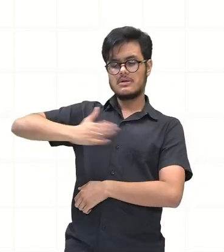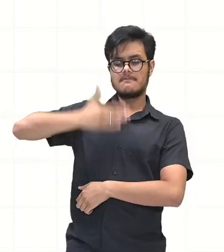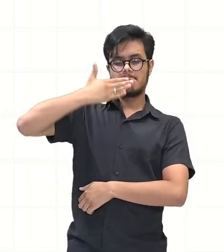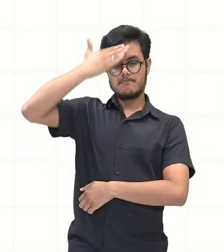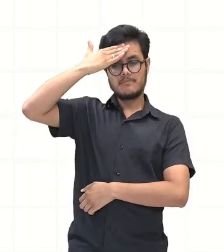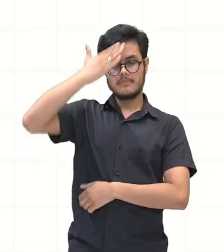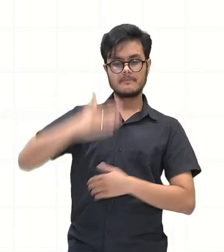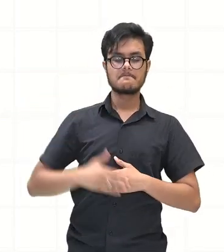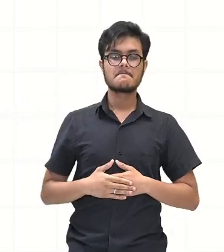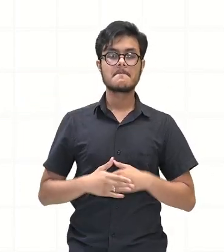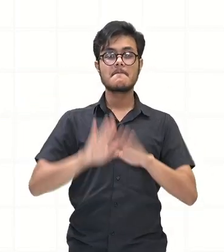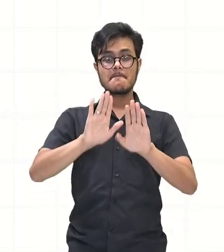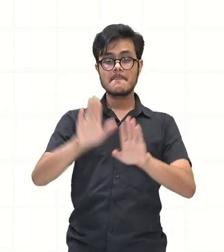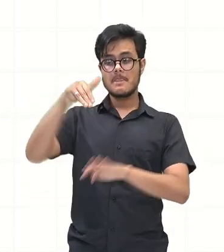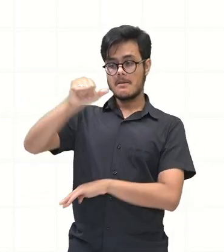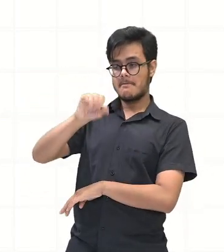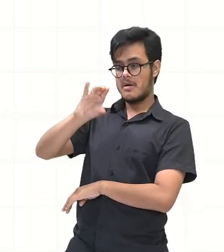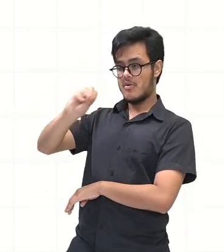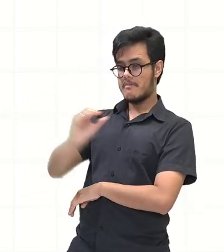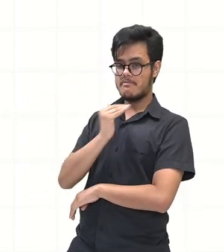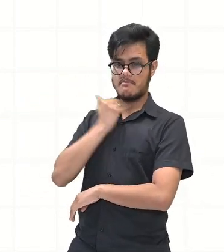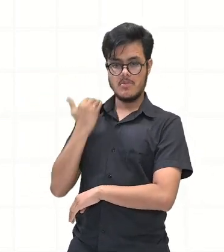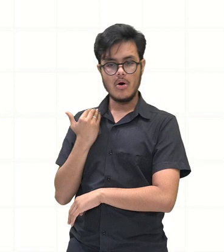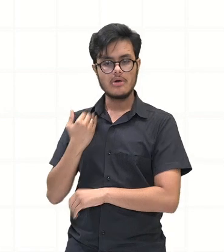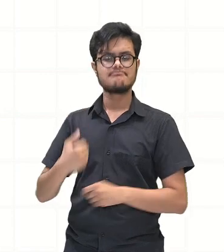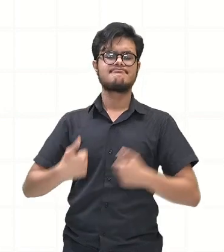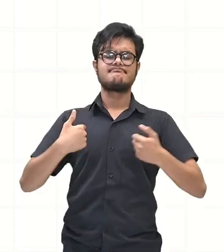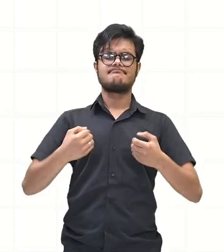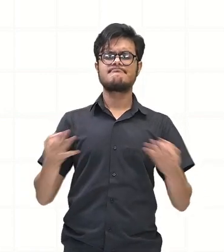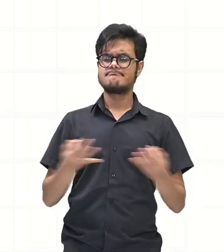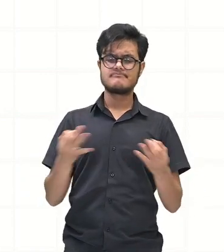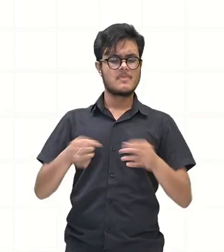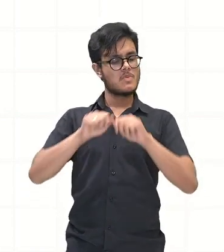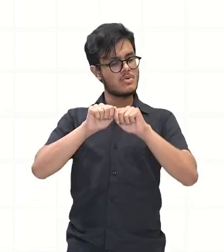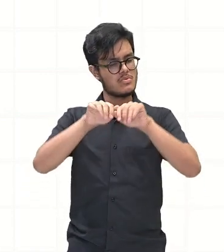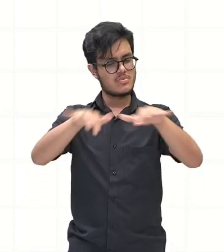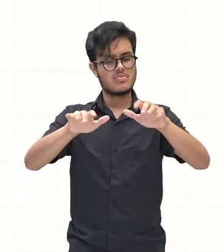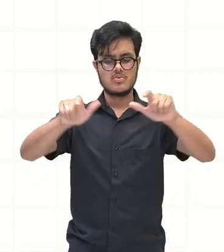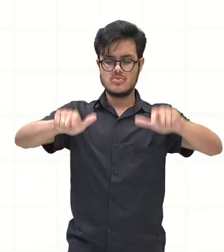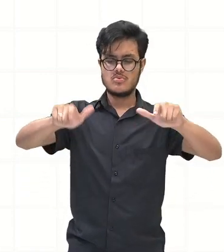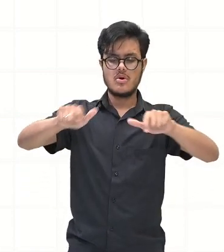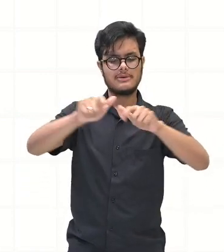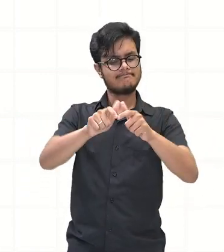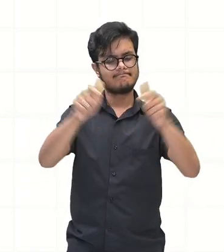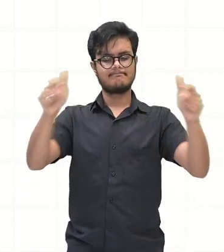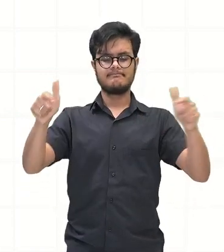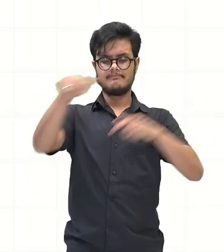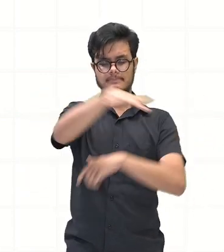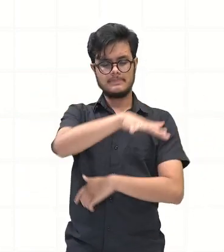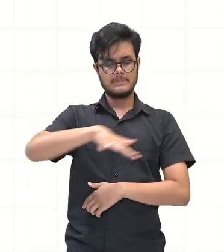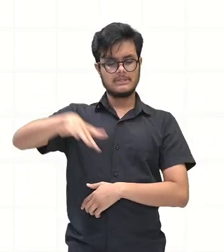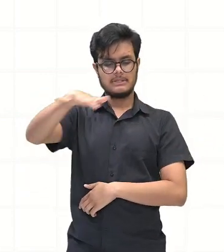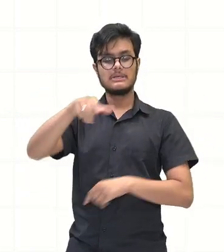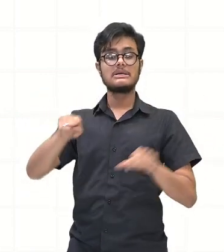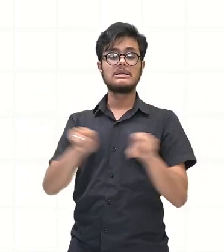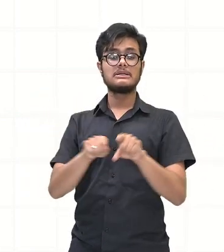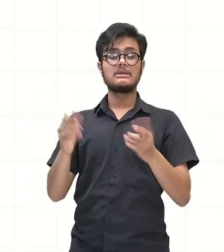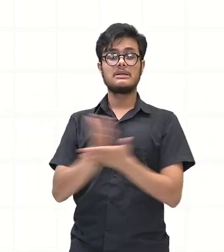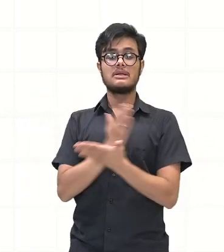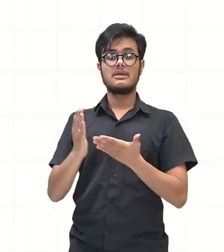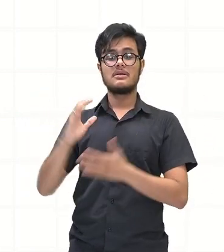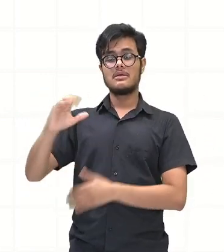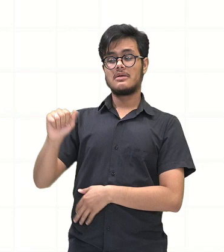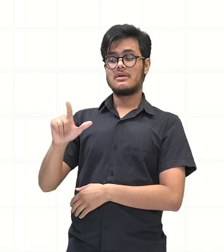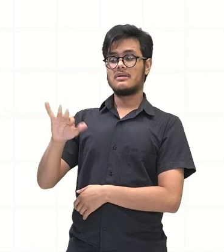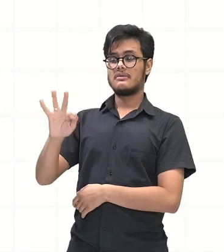Quando o Maomé ele morre, né, vai ter ali a difusão do seu território, vamos ter ali os califados, que é um